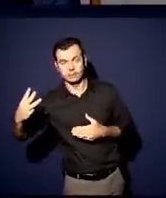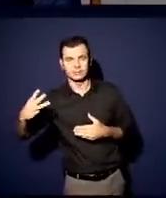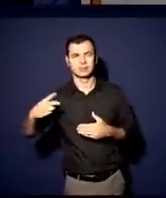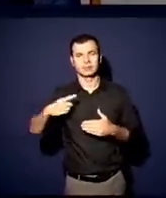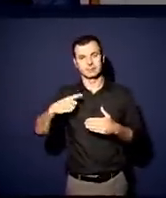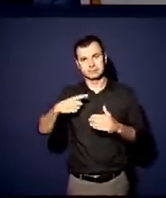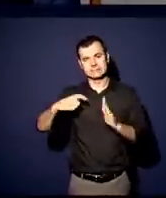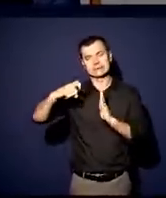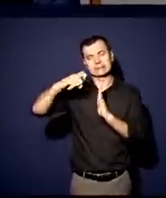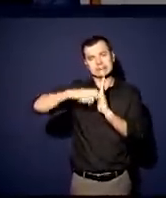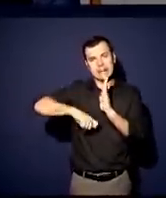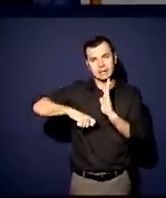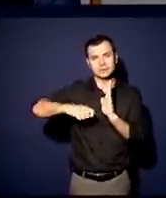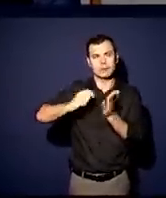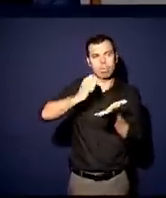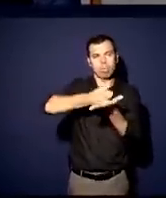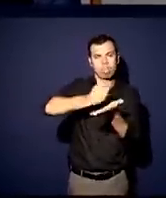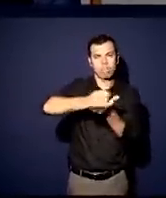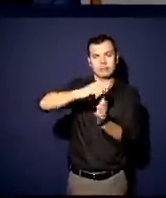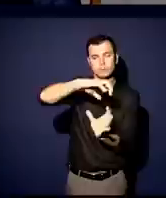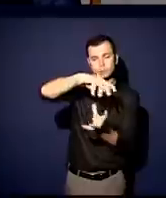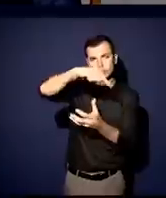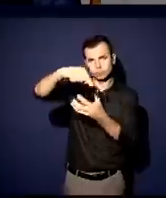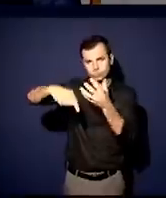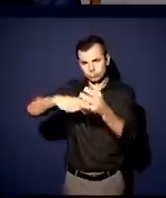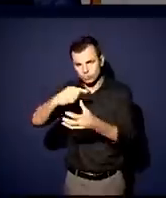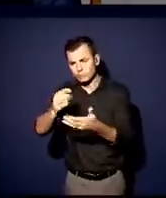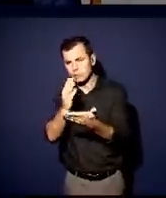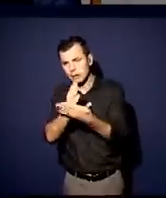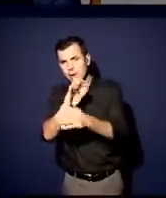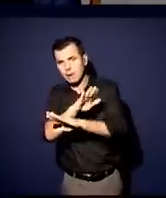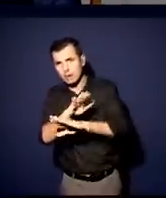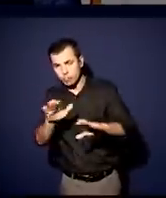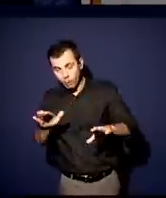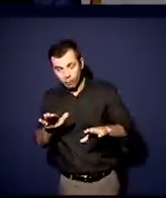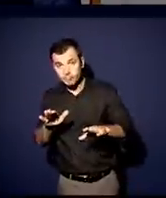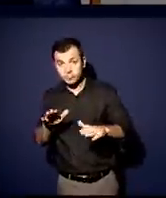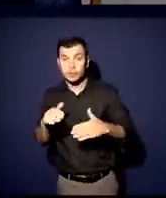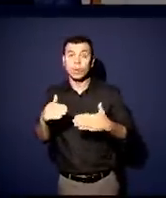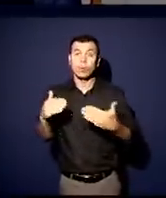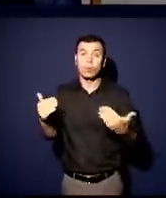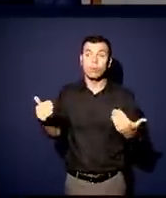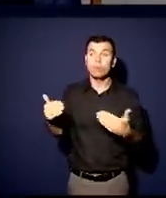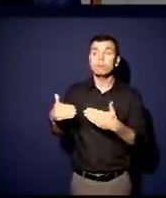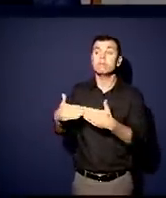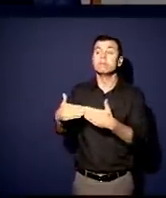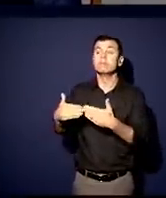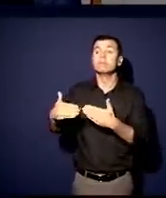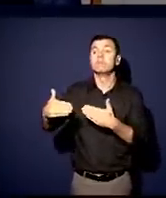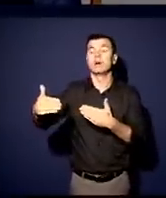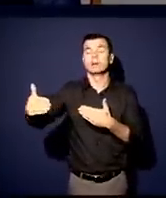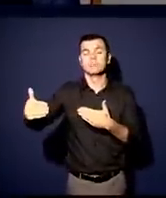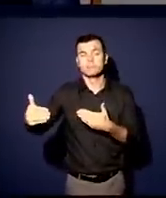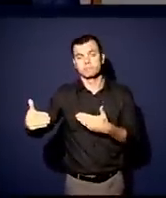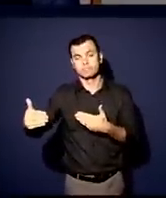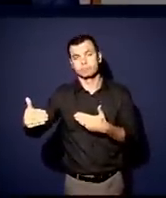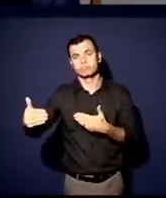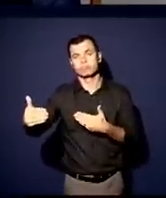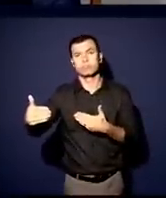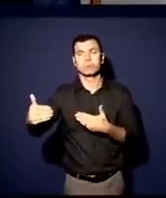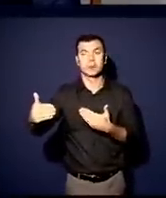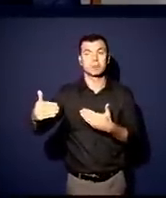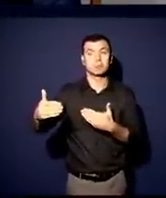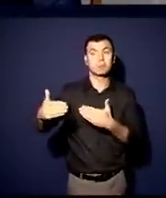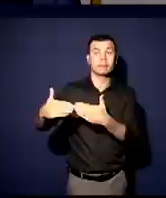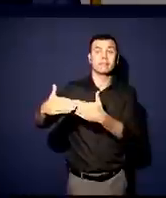tightening de taxas globais terminou, e o quão perto ou longe a gente está? Ou, em outras palavras, qual o tamanho do